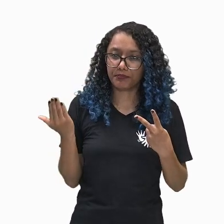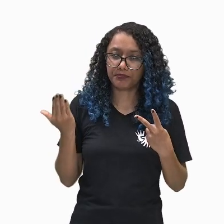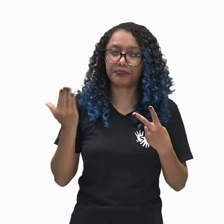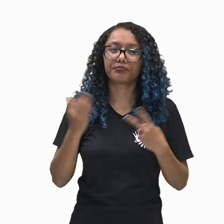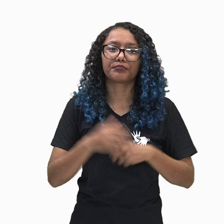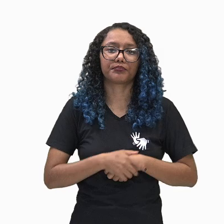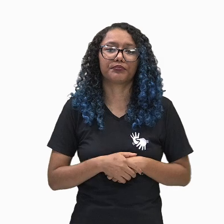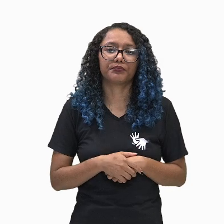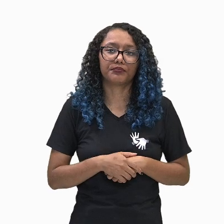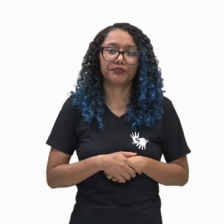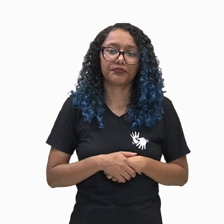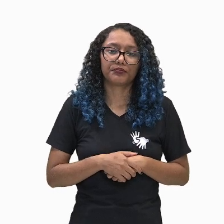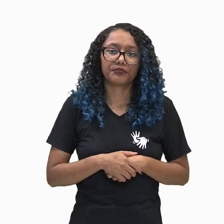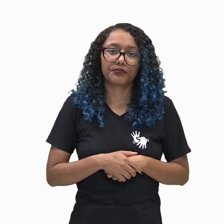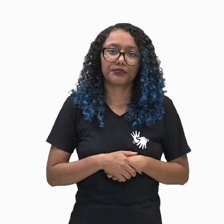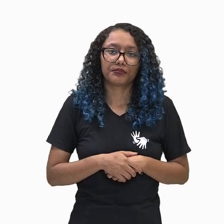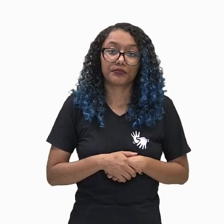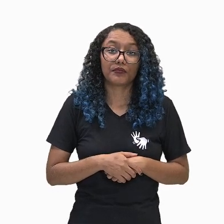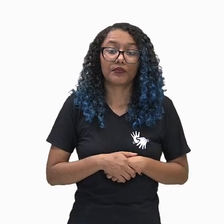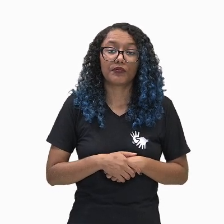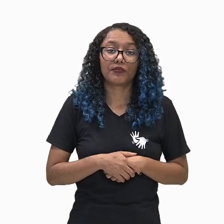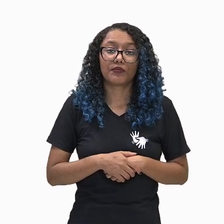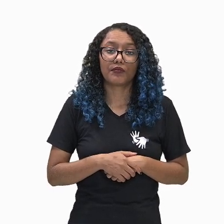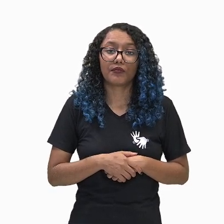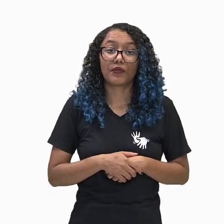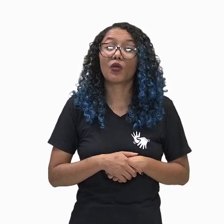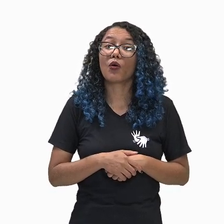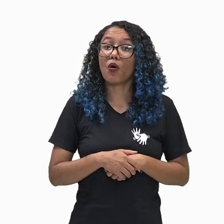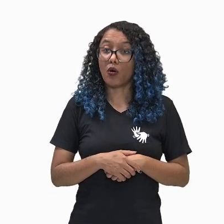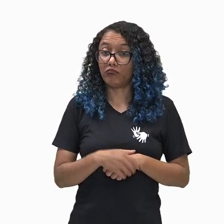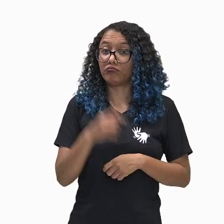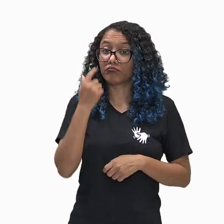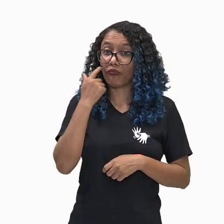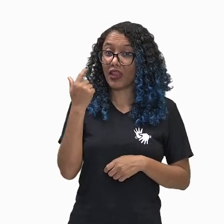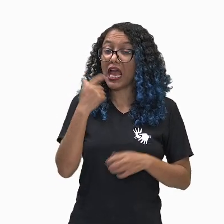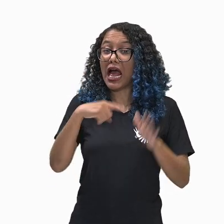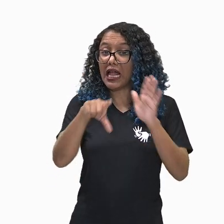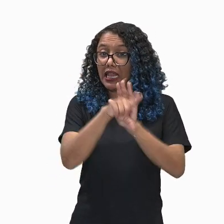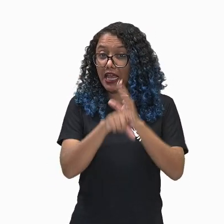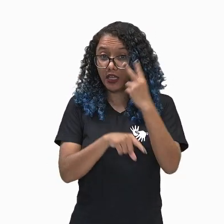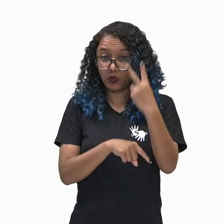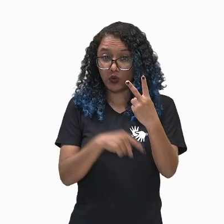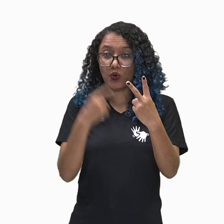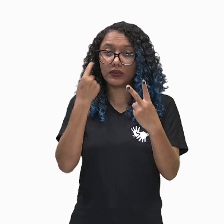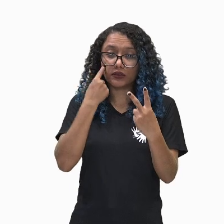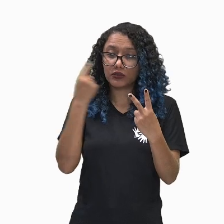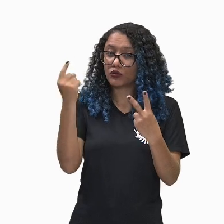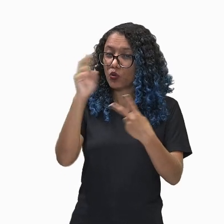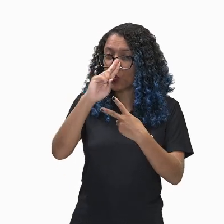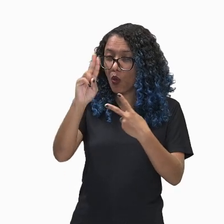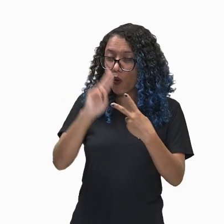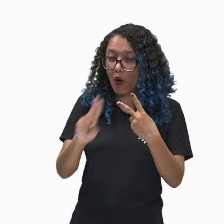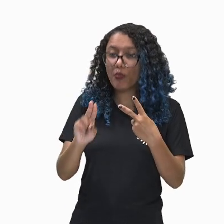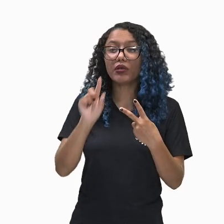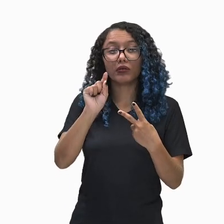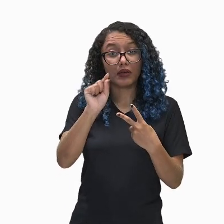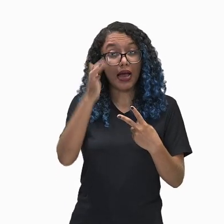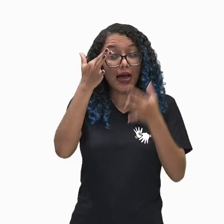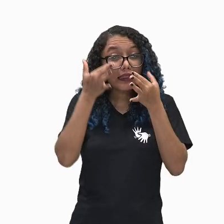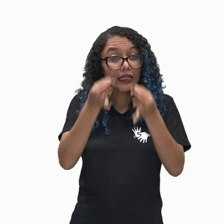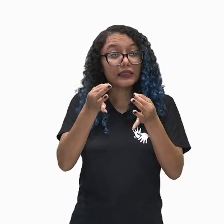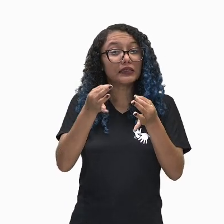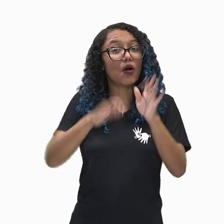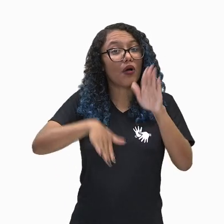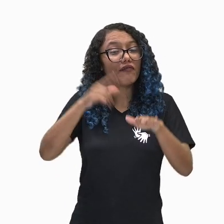dos sexagenários. Guardem, por exemplo, né, essa parte da lei do ventre livre e da lei dos sexagenários, porque vira e mexe